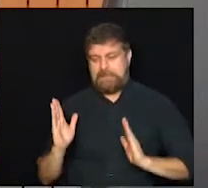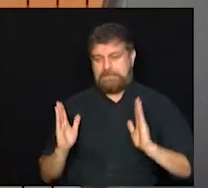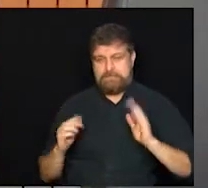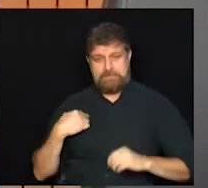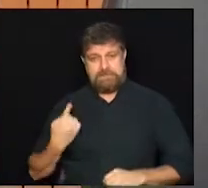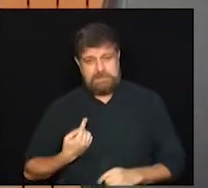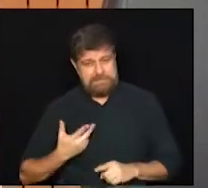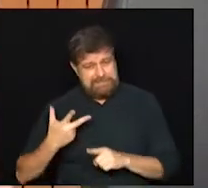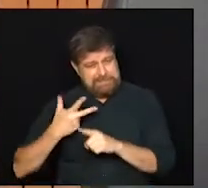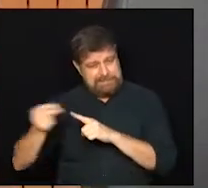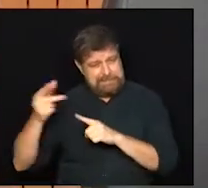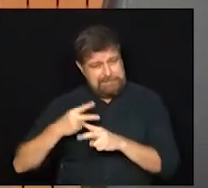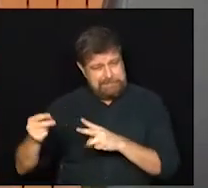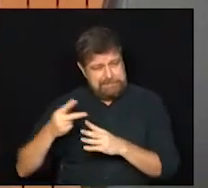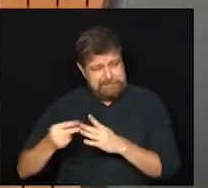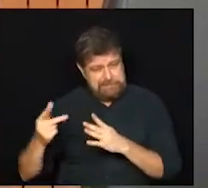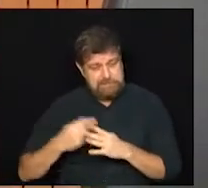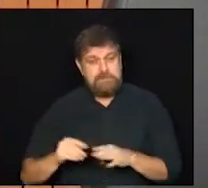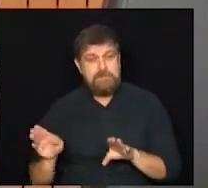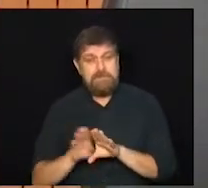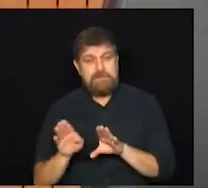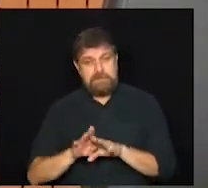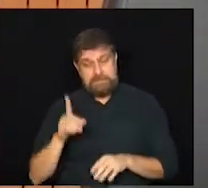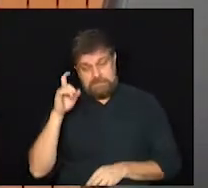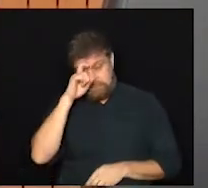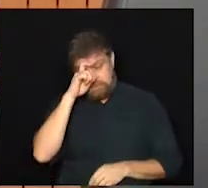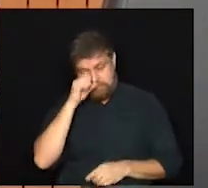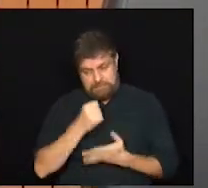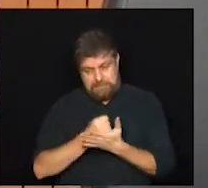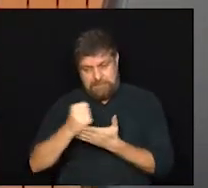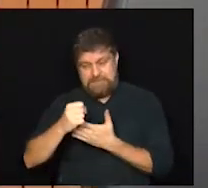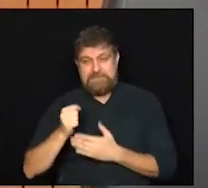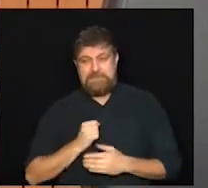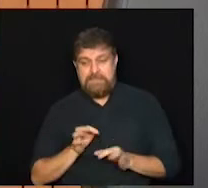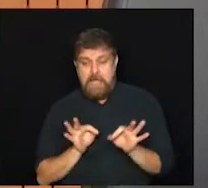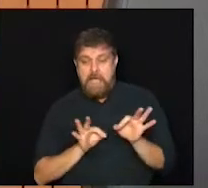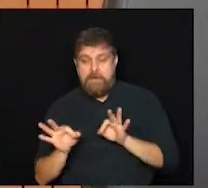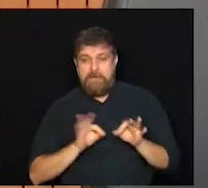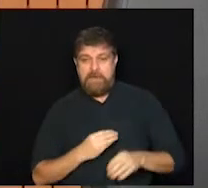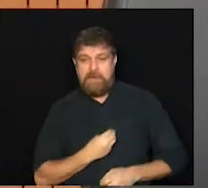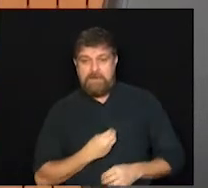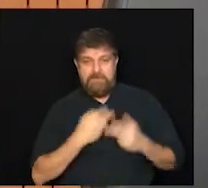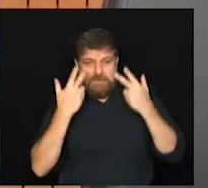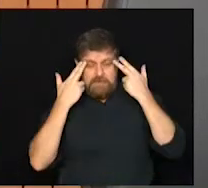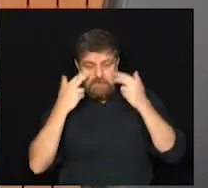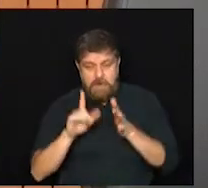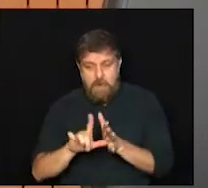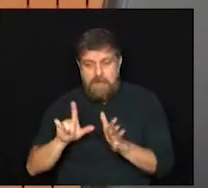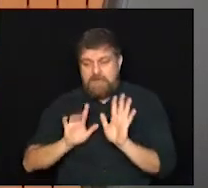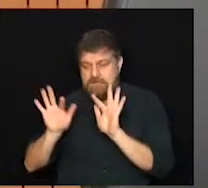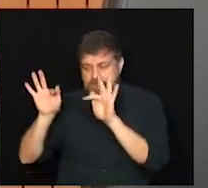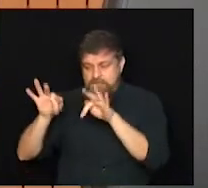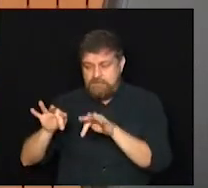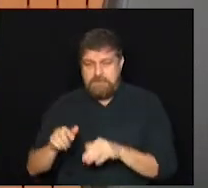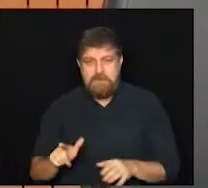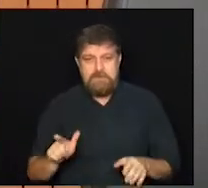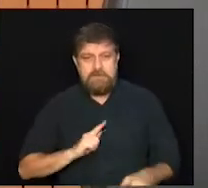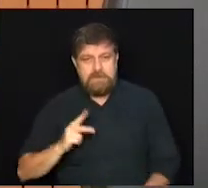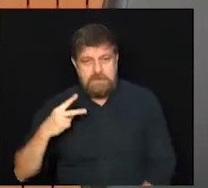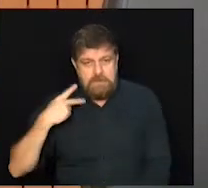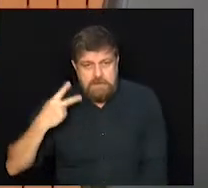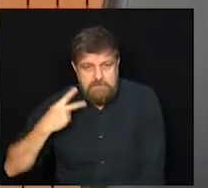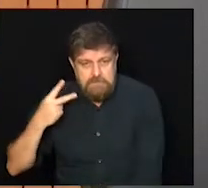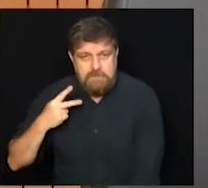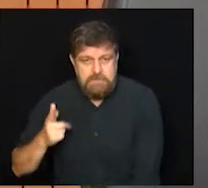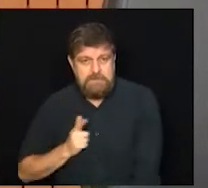superação das dificuldades e preparação para a normalidade. Antes de encerrar, eu passo aí para os vereadores da